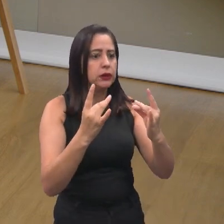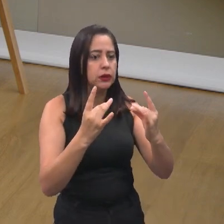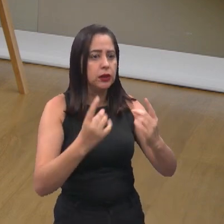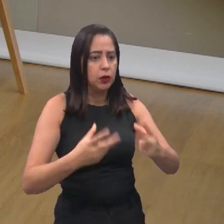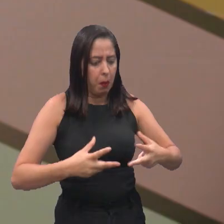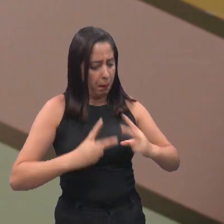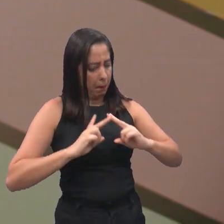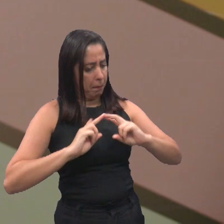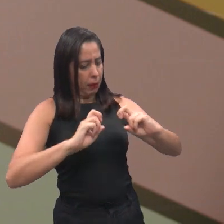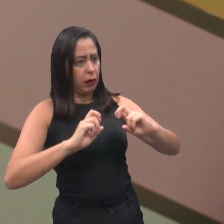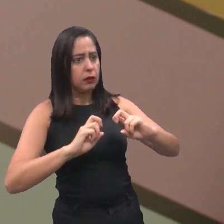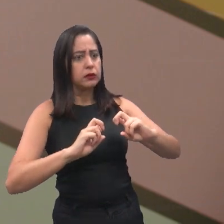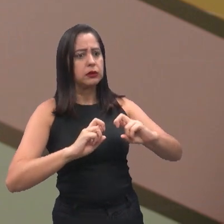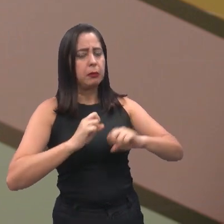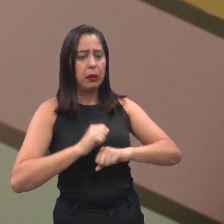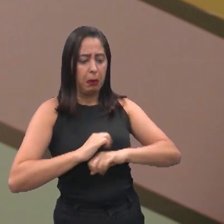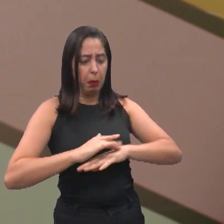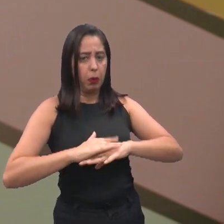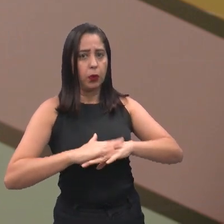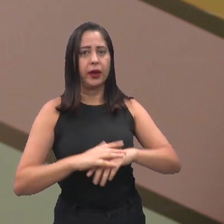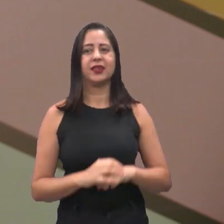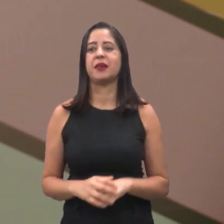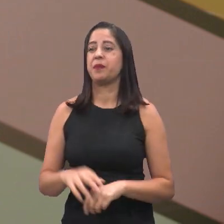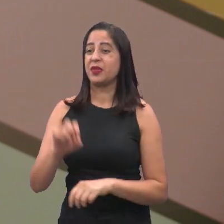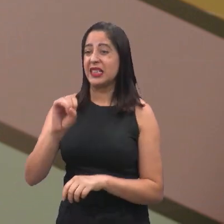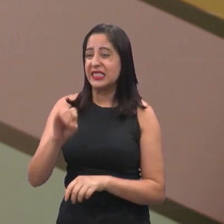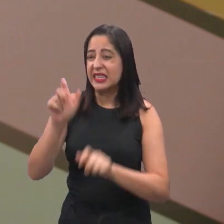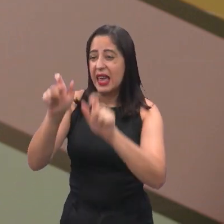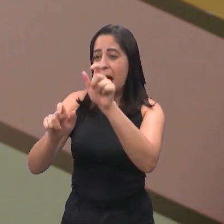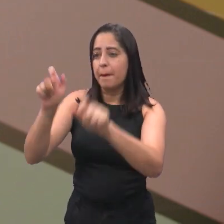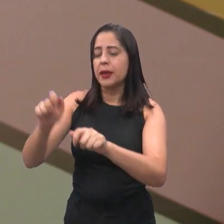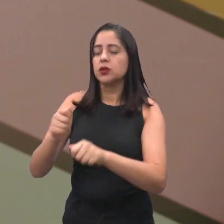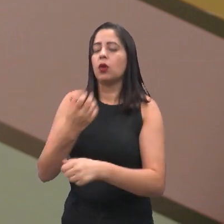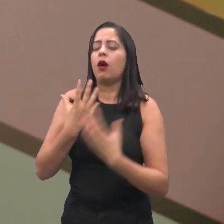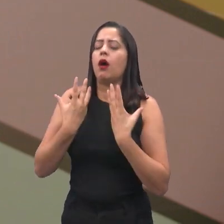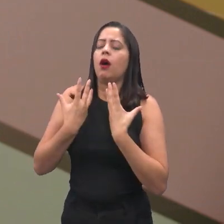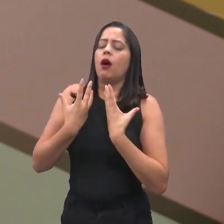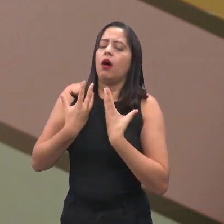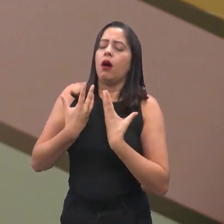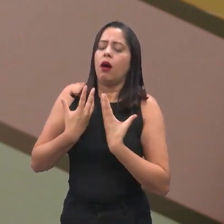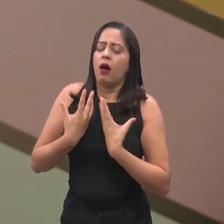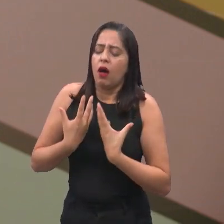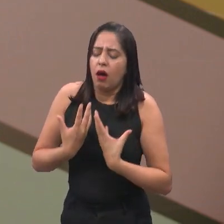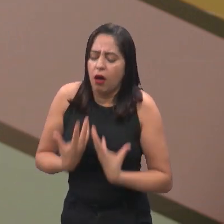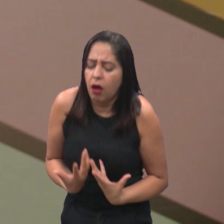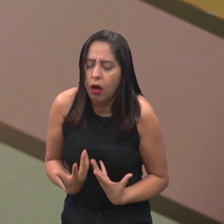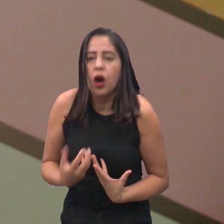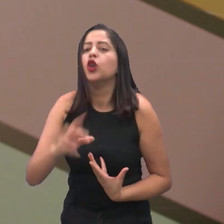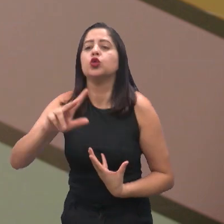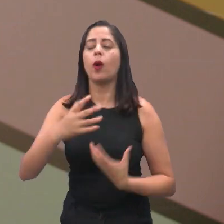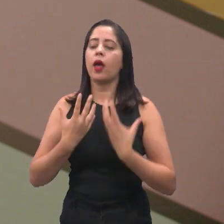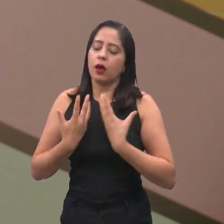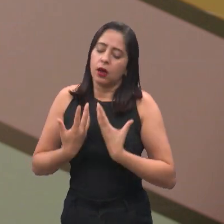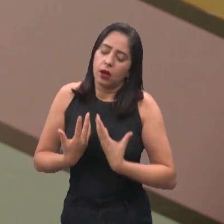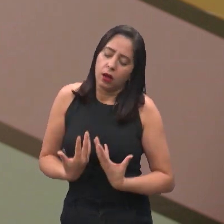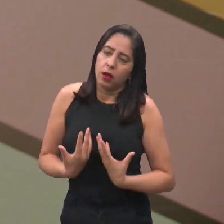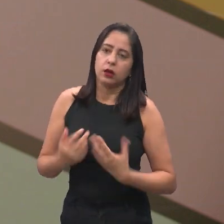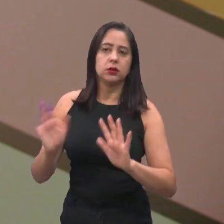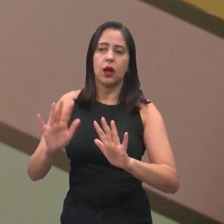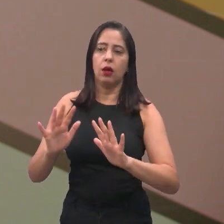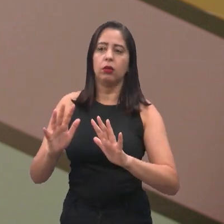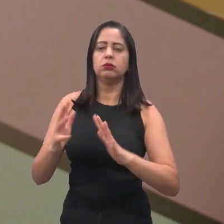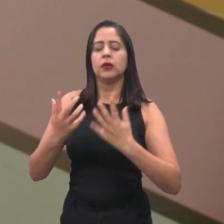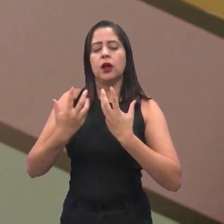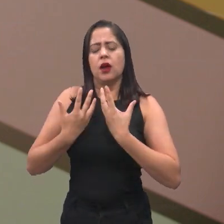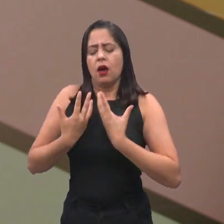patologia? É um cansaço que vai além daquele cansaço que é resolvido com uma boa noite de sono. Então isso